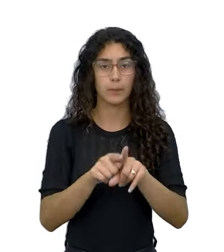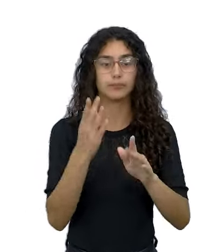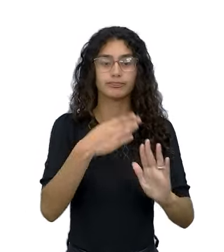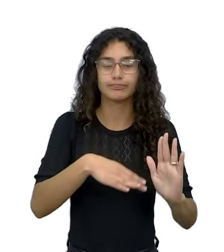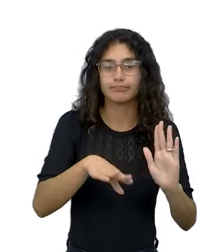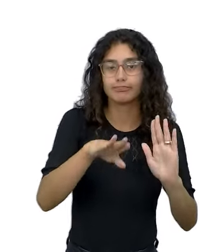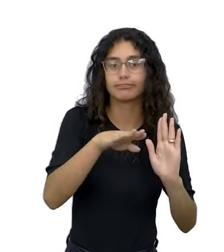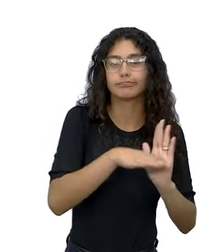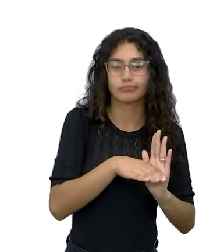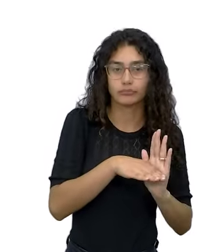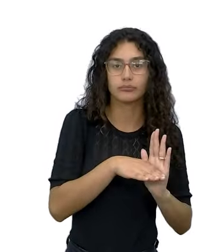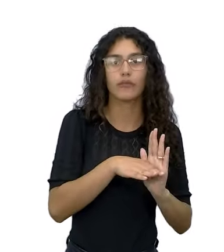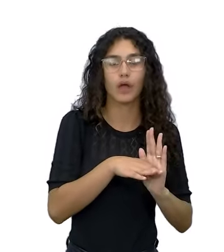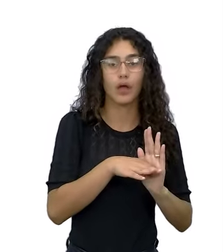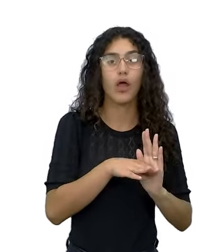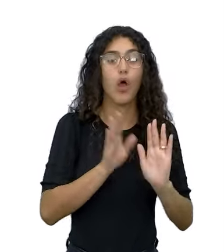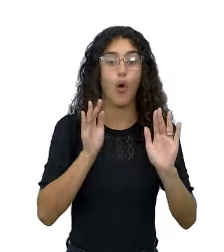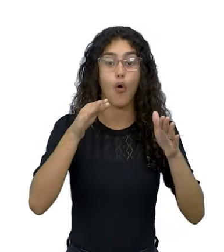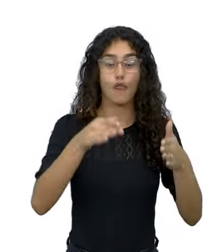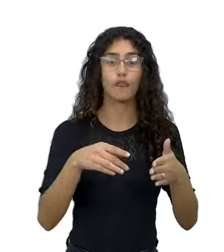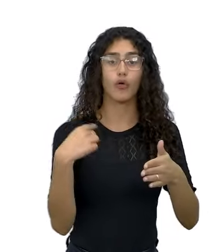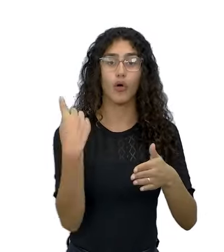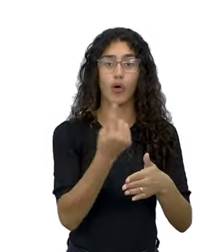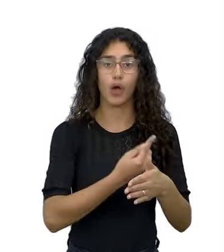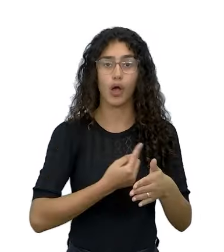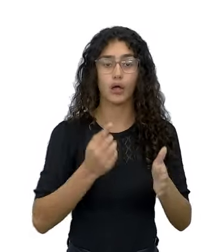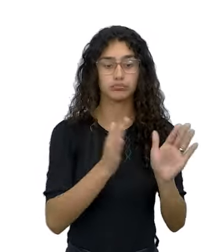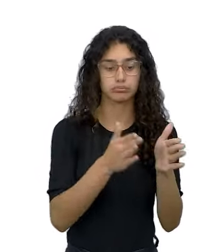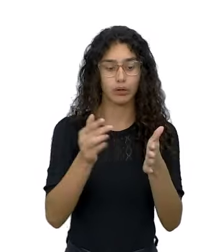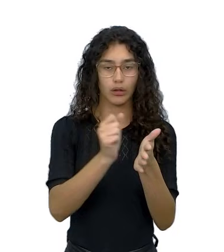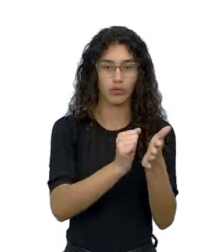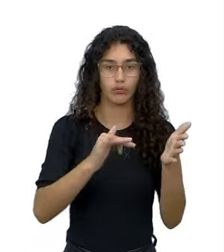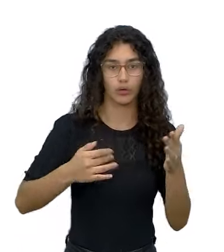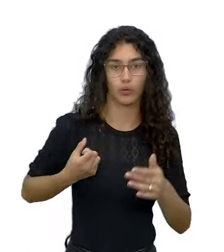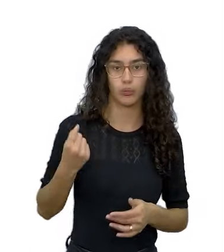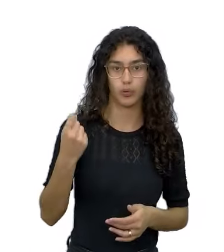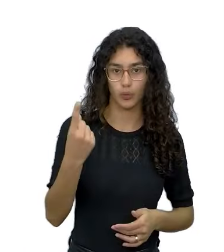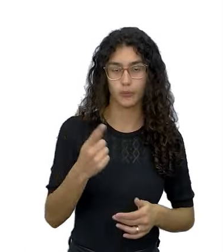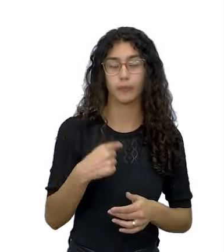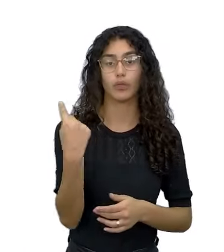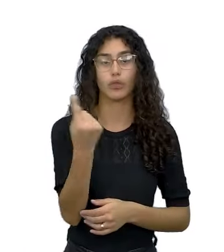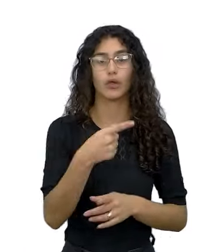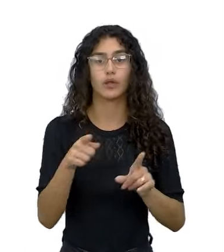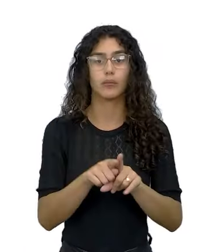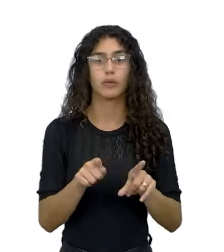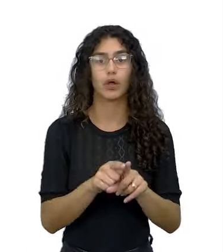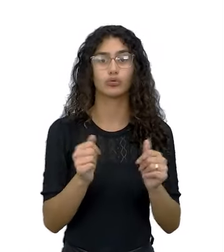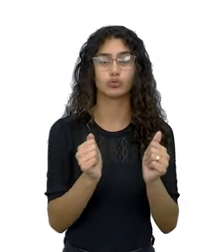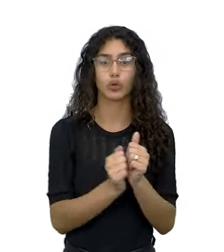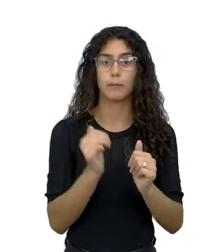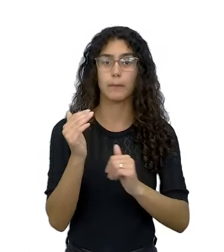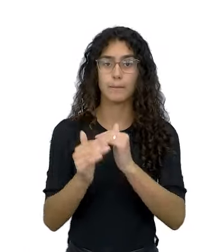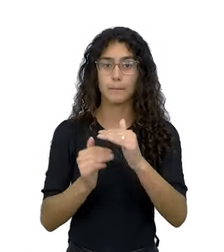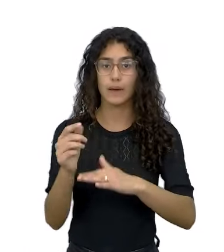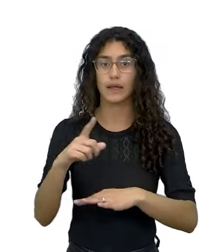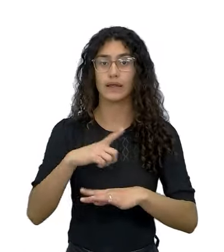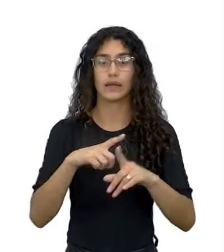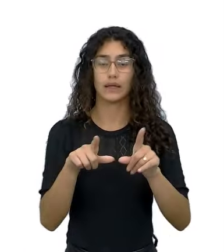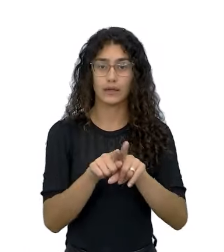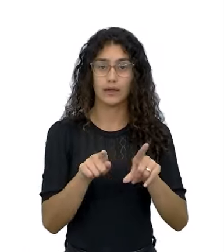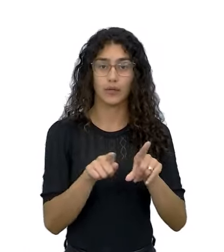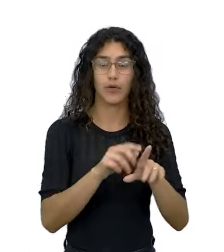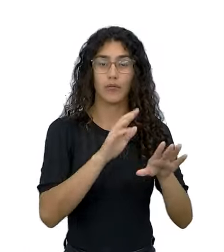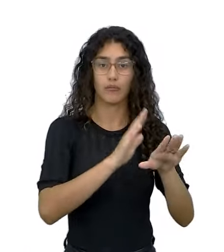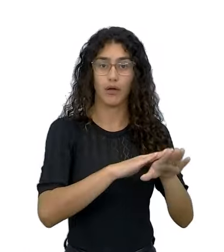chegar aí ao foco da nossa sequência de atividades 1. Os campos aqui, então, de atuação são os campos de atuação